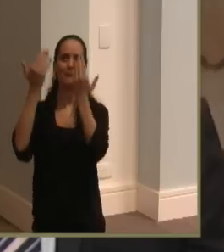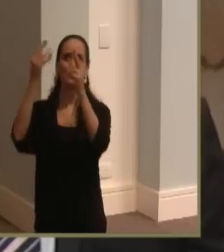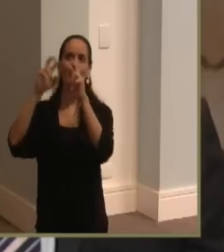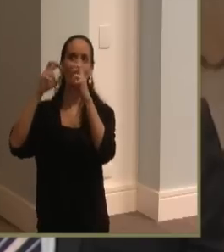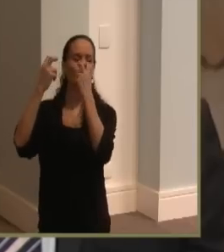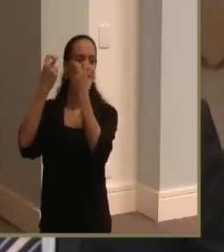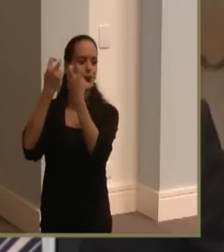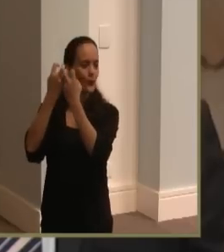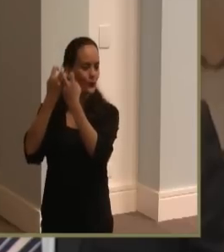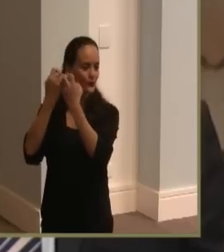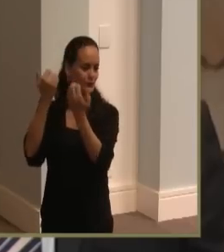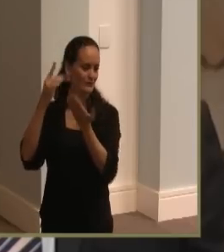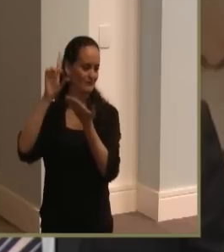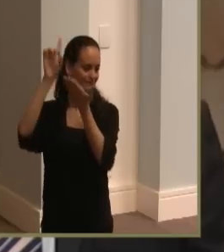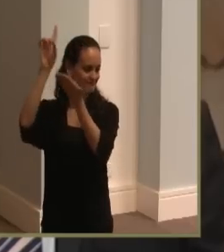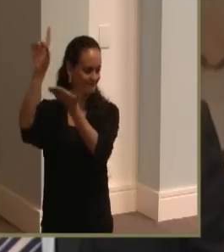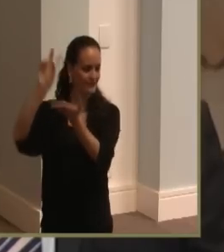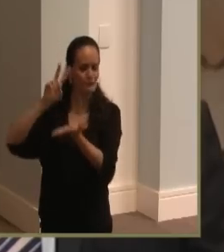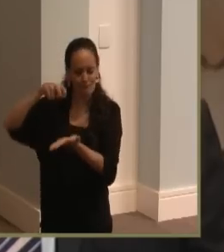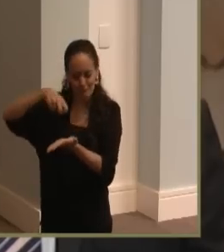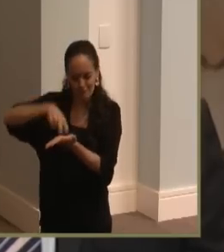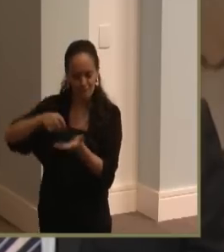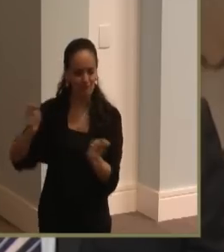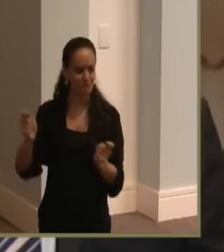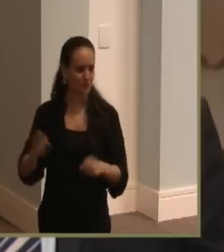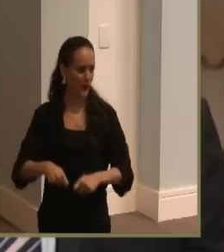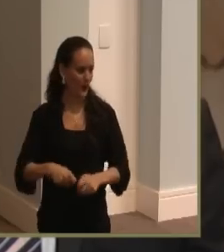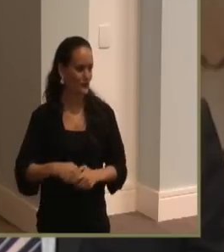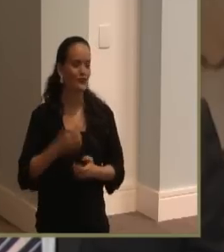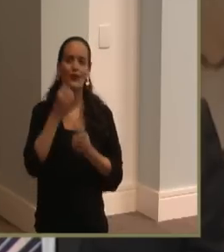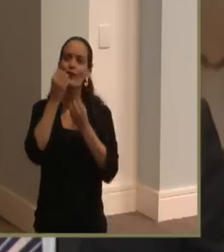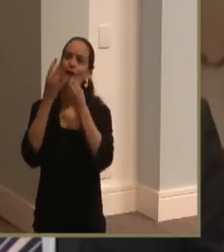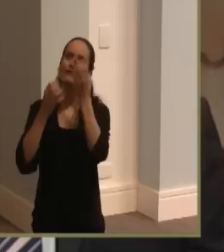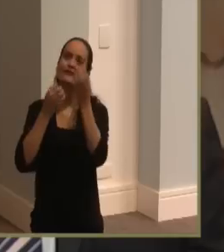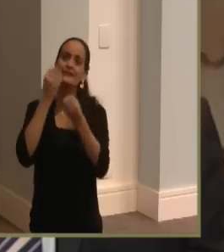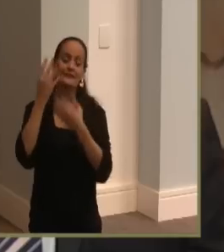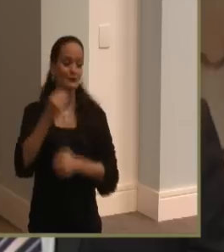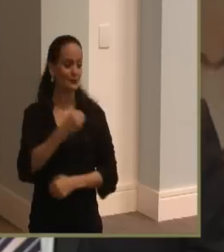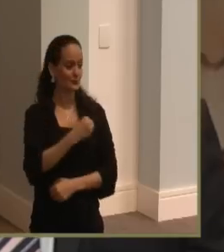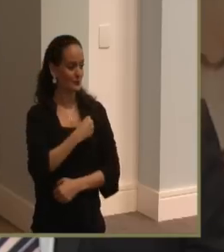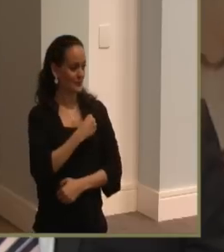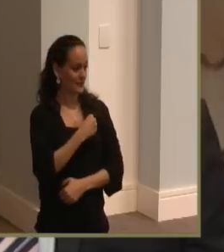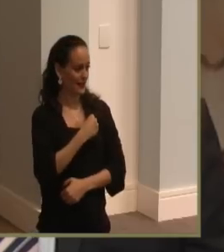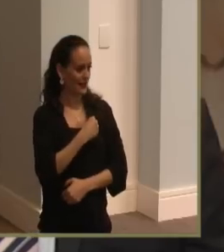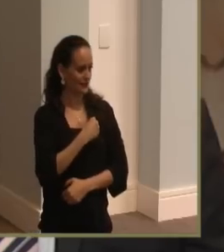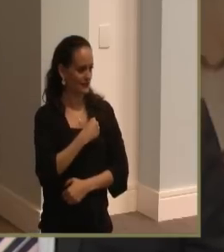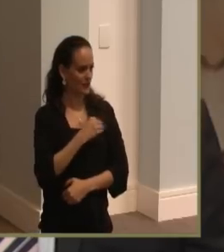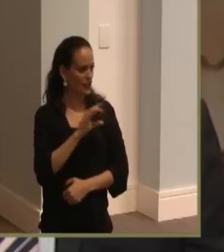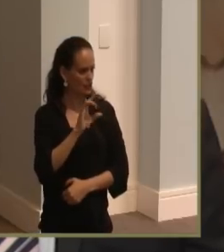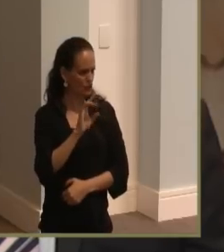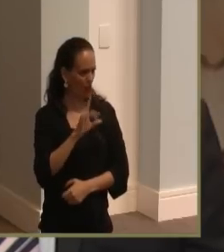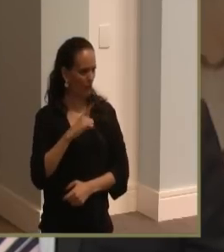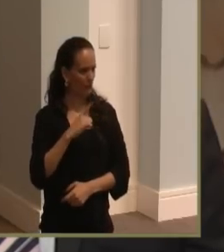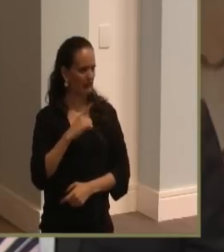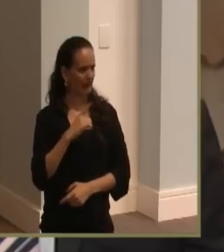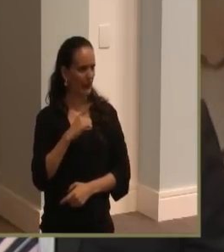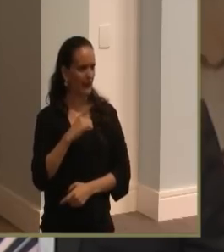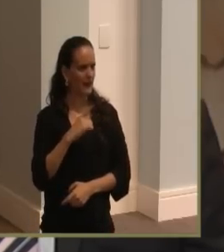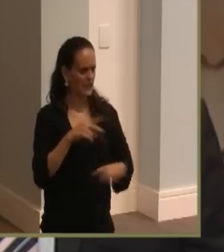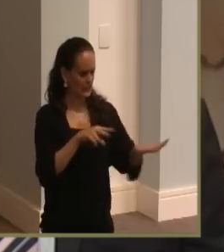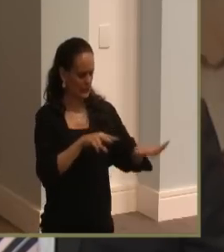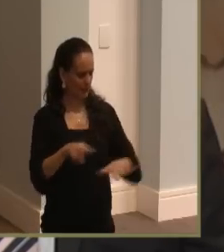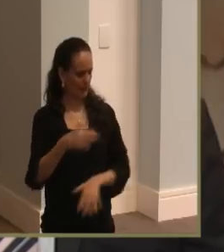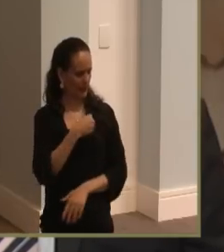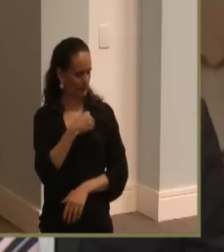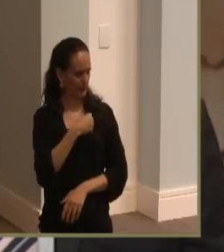nos render aos seus pés, para confessar os nossos pecados. Não que nós tenhamos pecado durante a semana